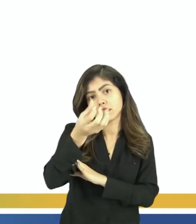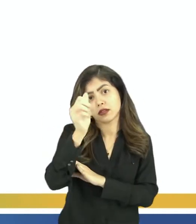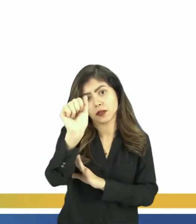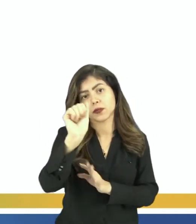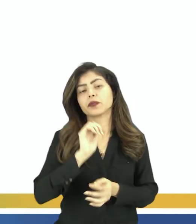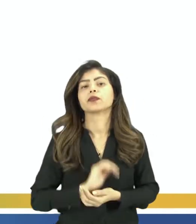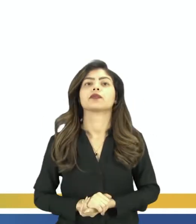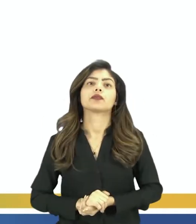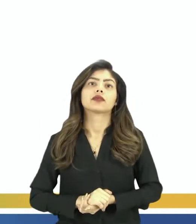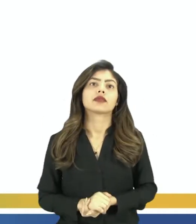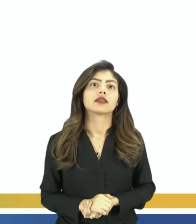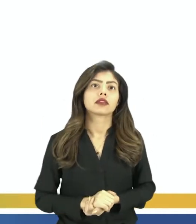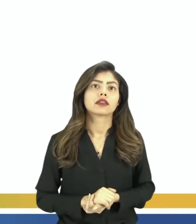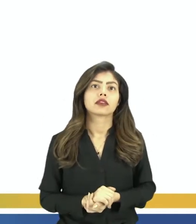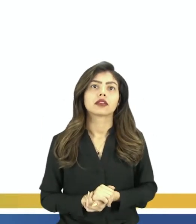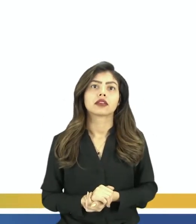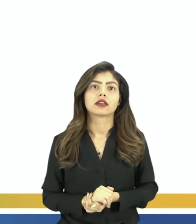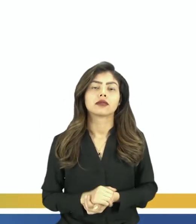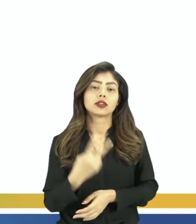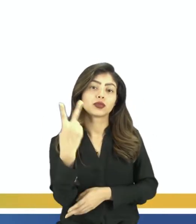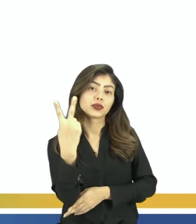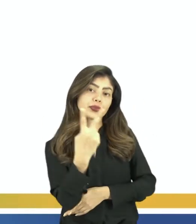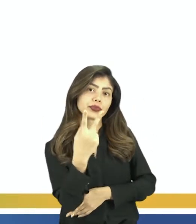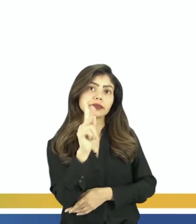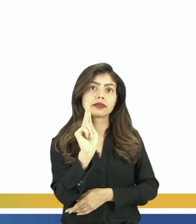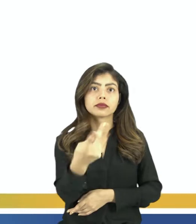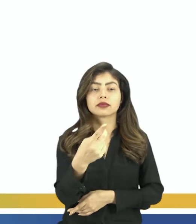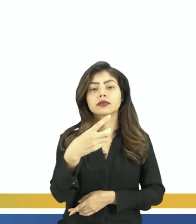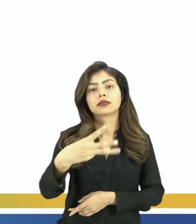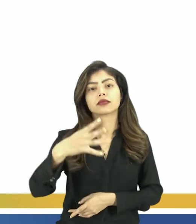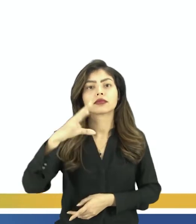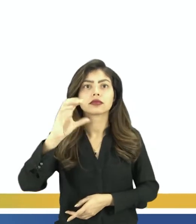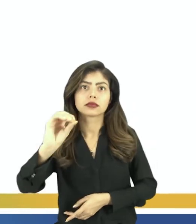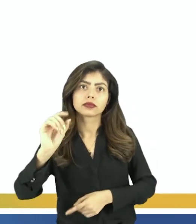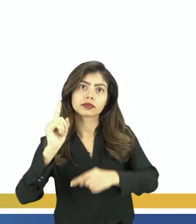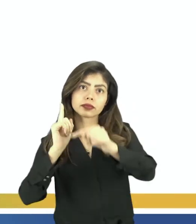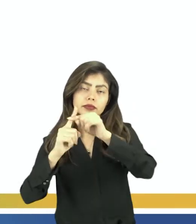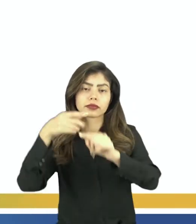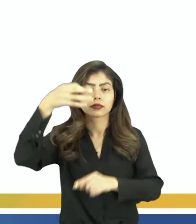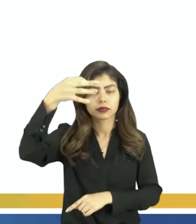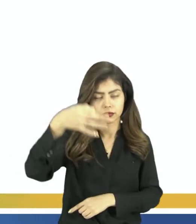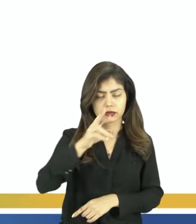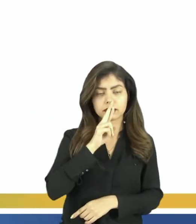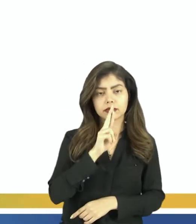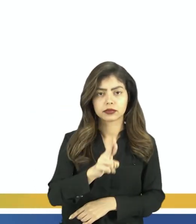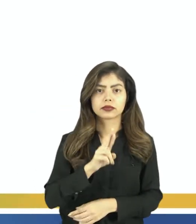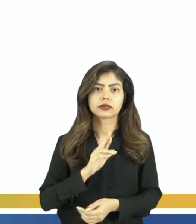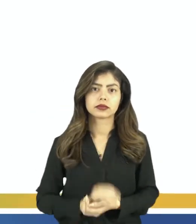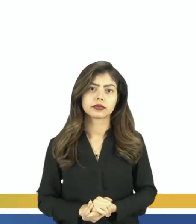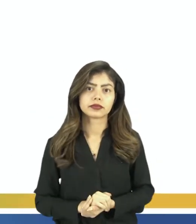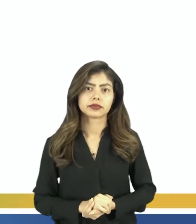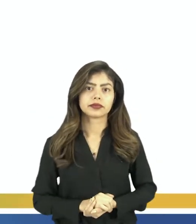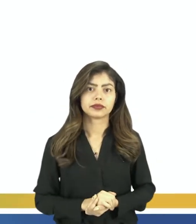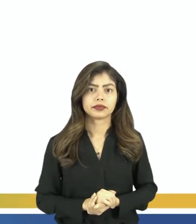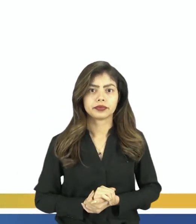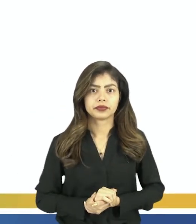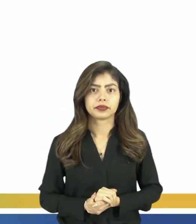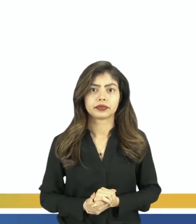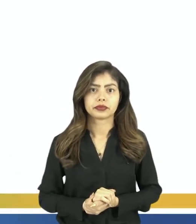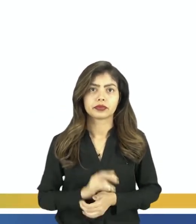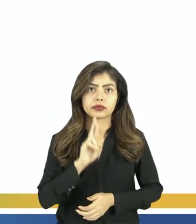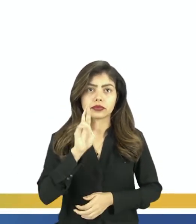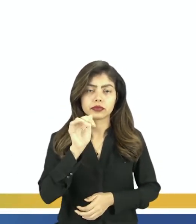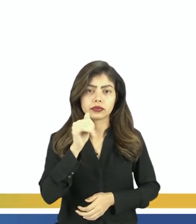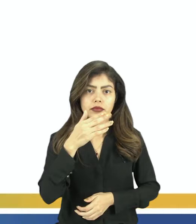6A. E temos a formação de 2 íon hidrônio. Então, a resposta correta da reação de ionização do ácido